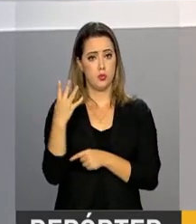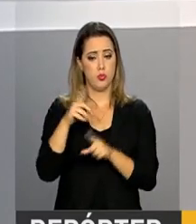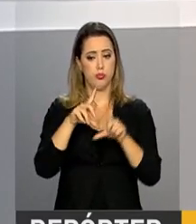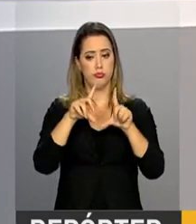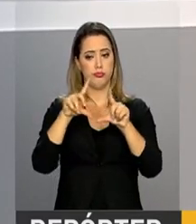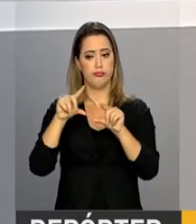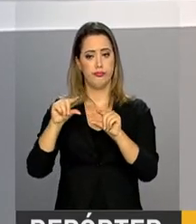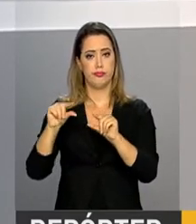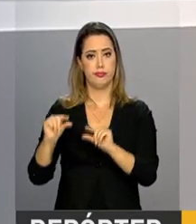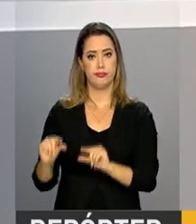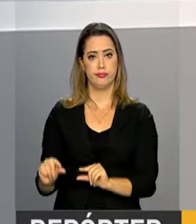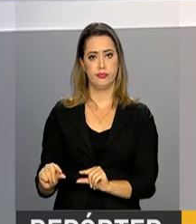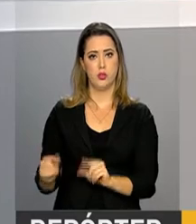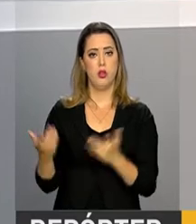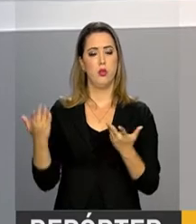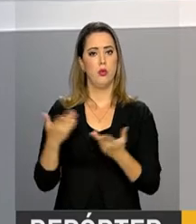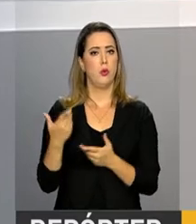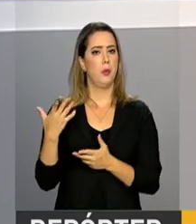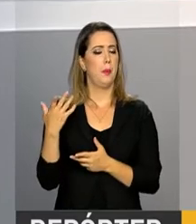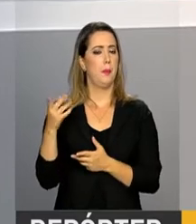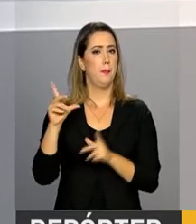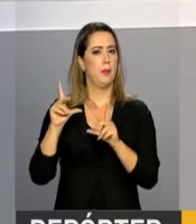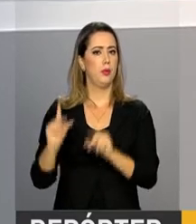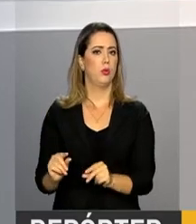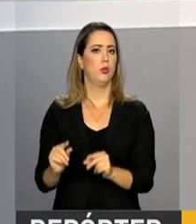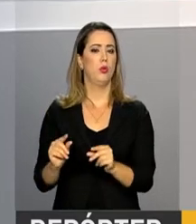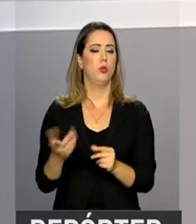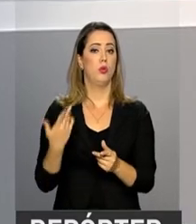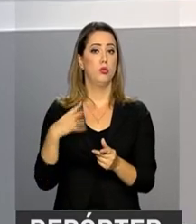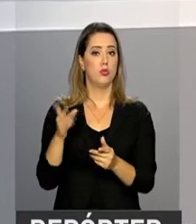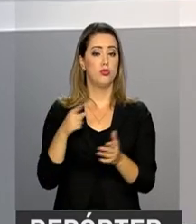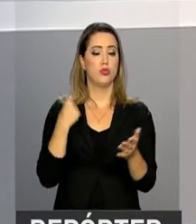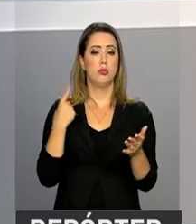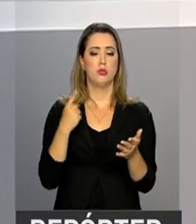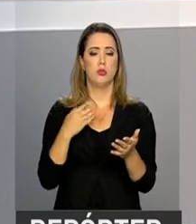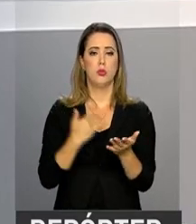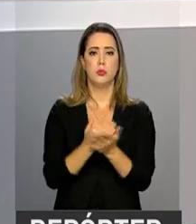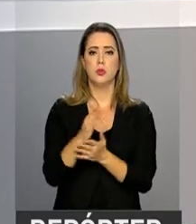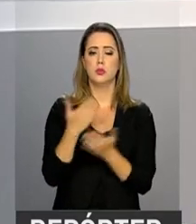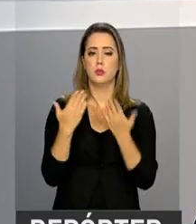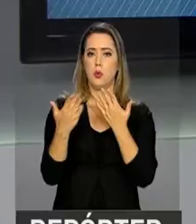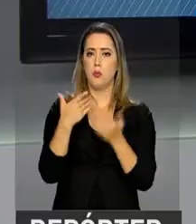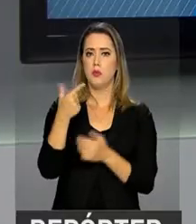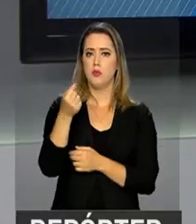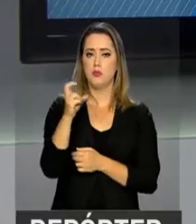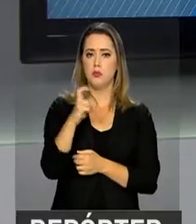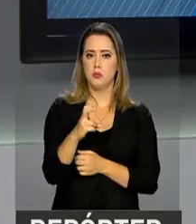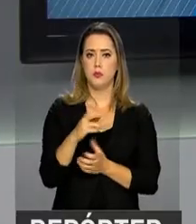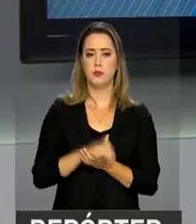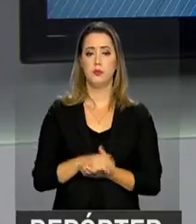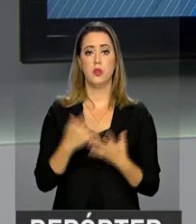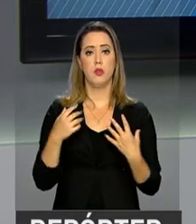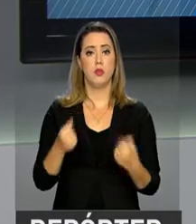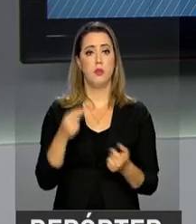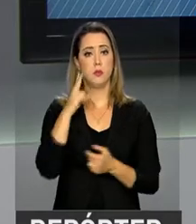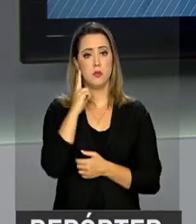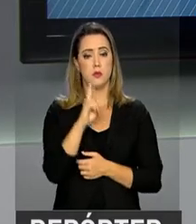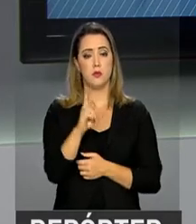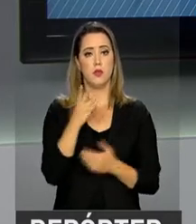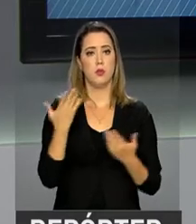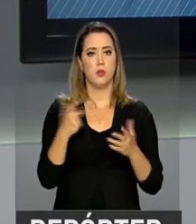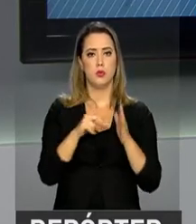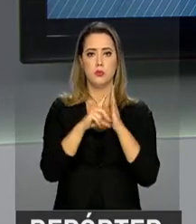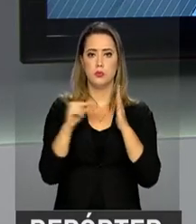o indicador atingiu o menor nível registrado desde 2015 e nós vamos agora ao vivo ao